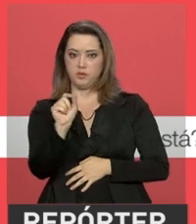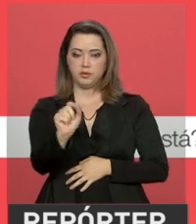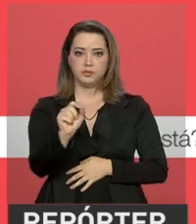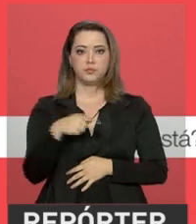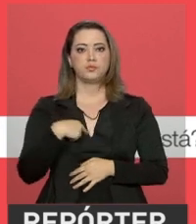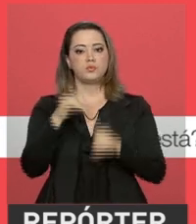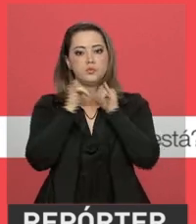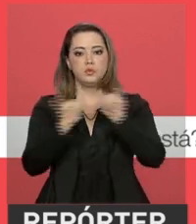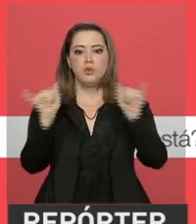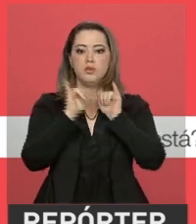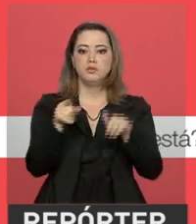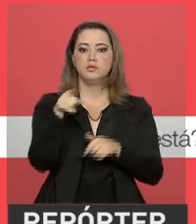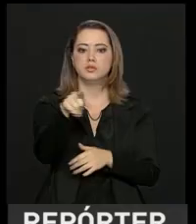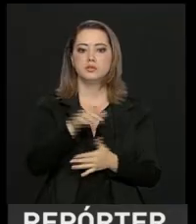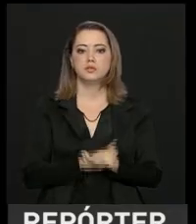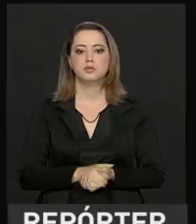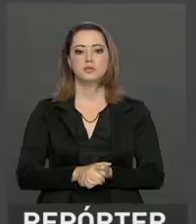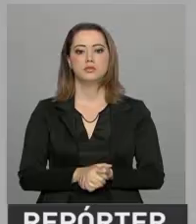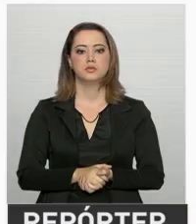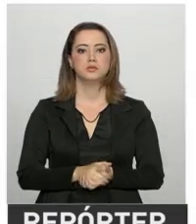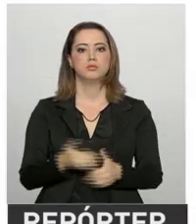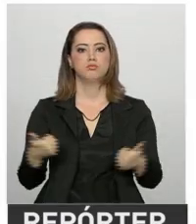redes sociais